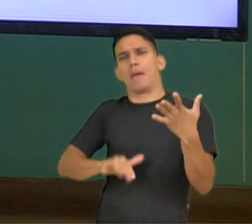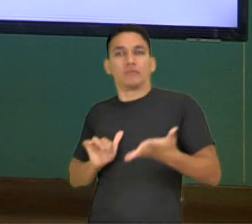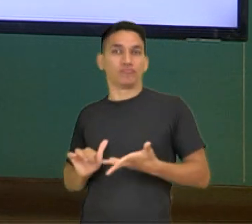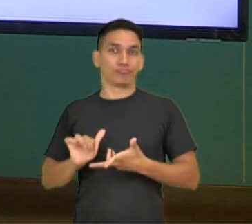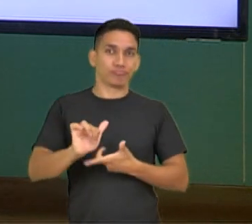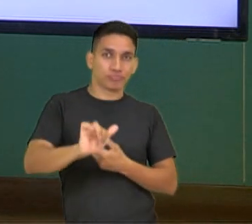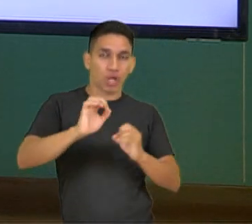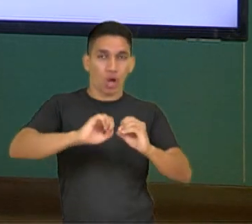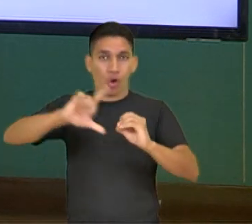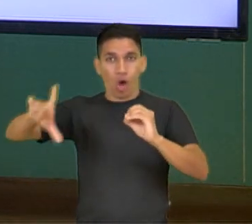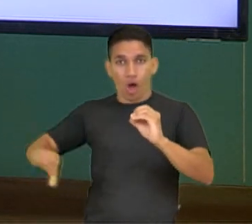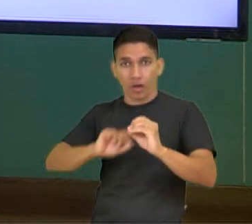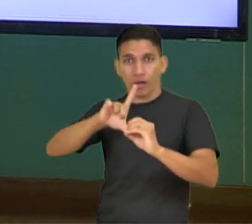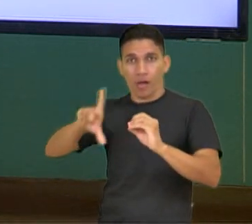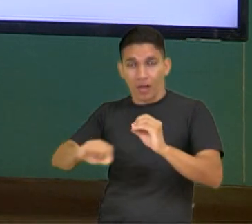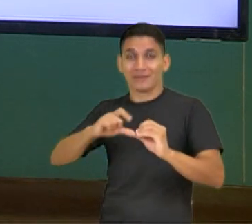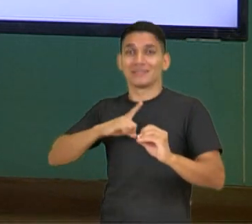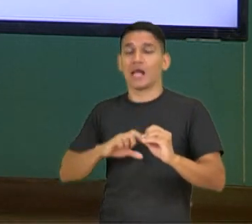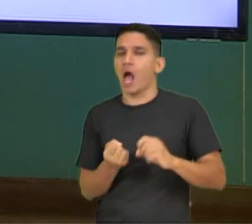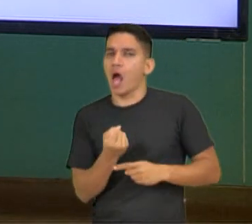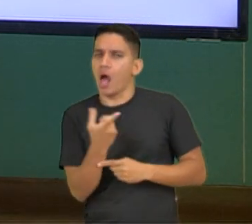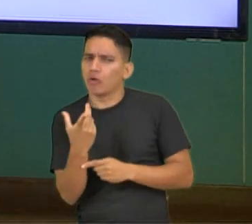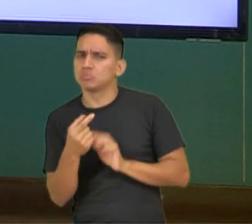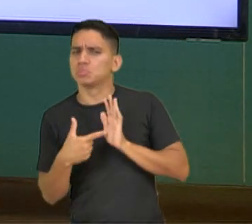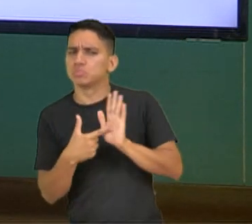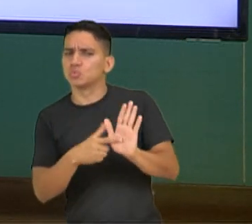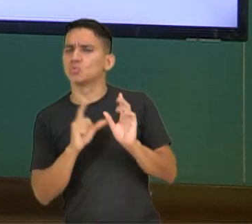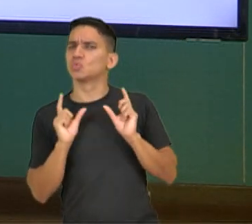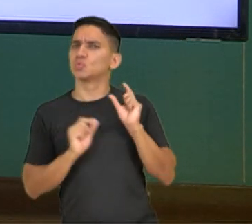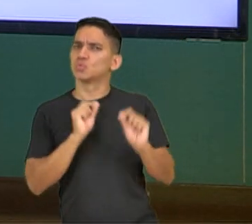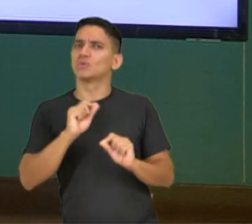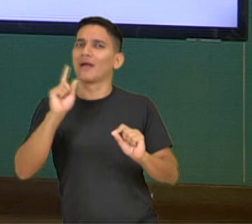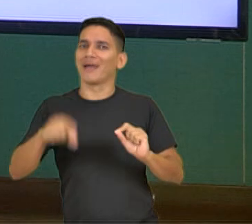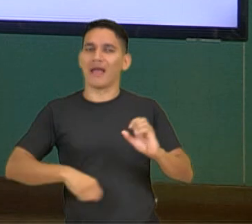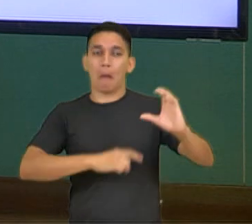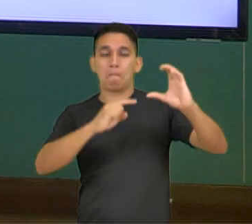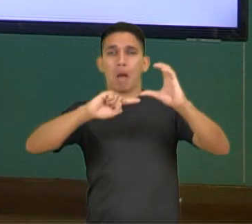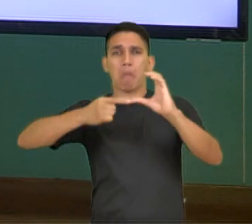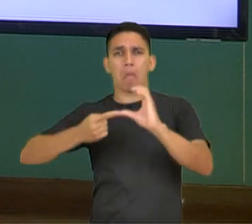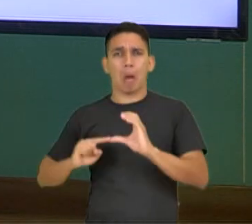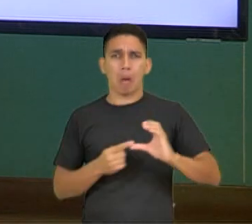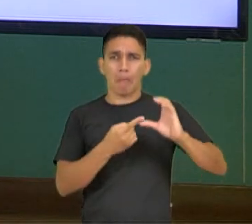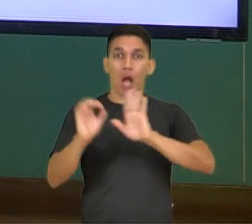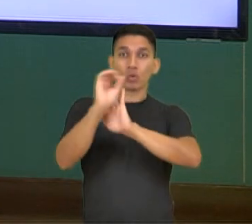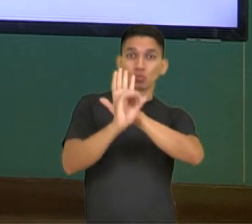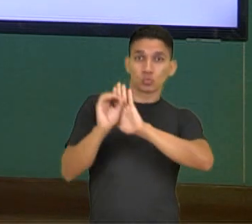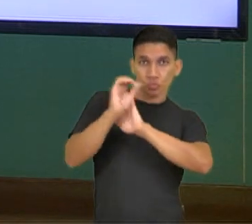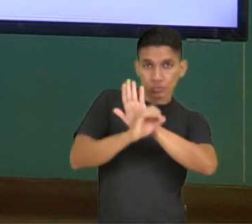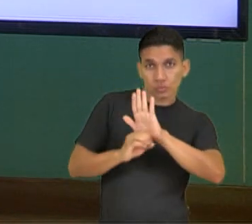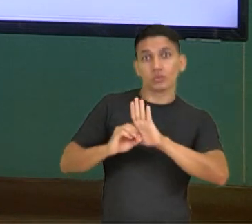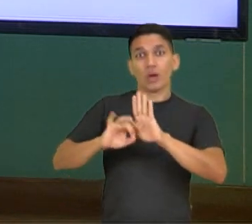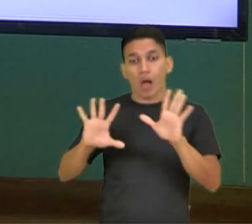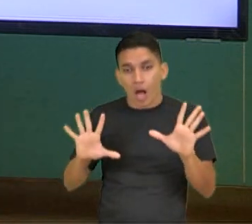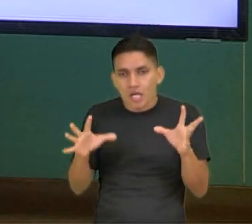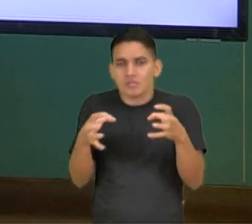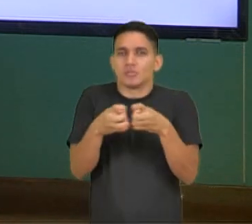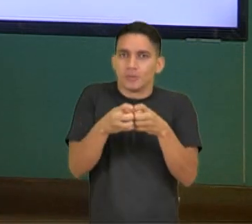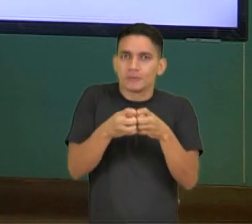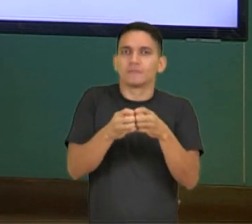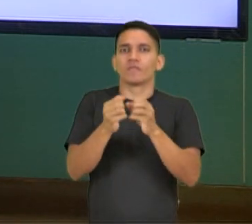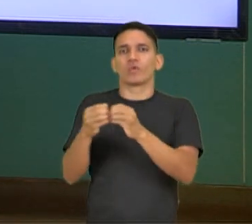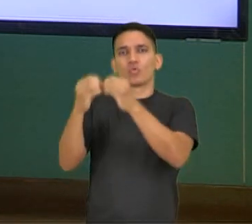substâncias orgânicas e algumas delas apresentam cadeias carbônicas aromáticas